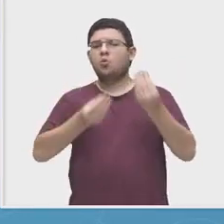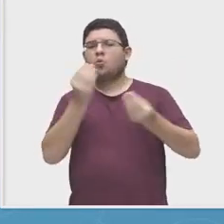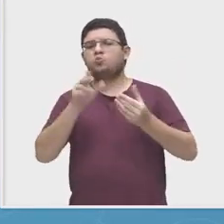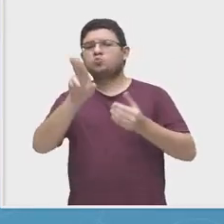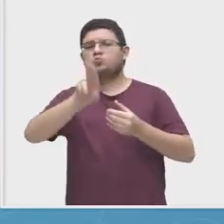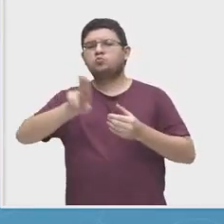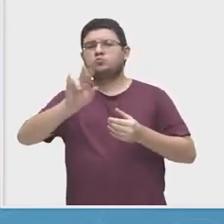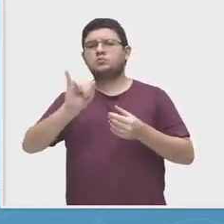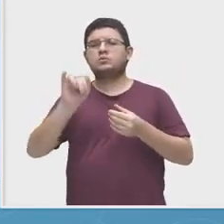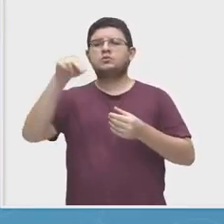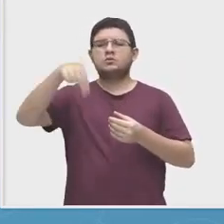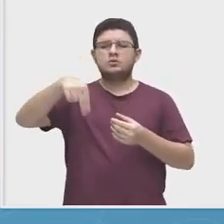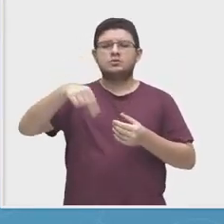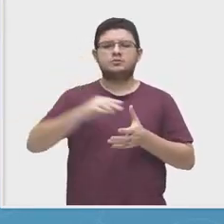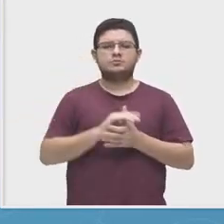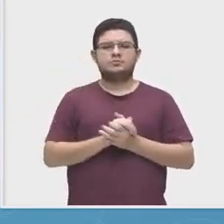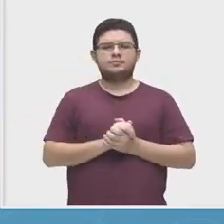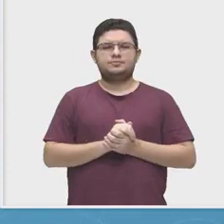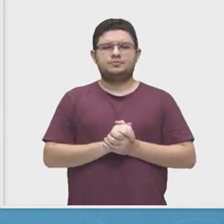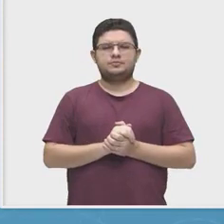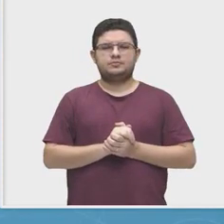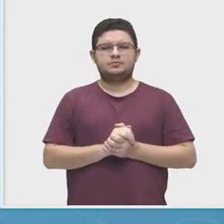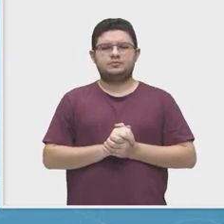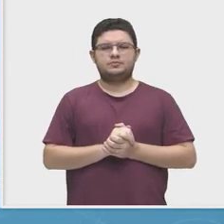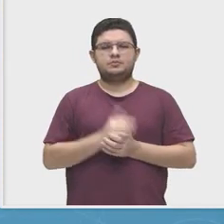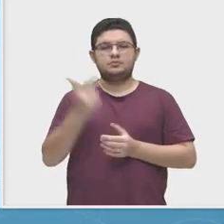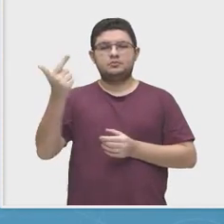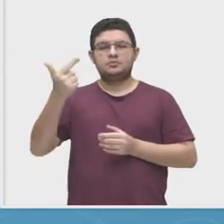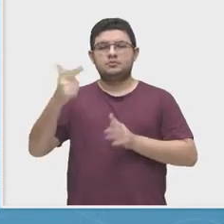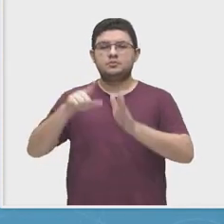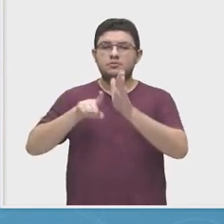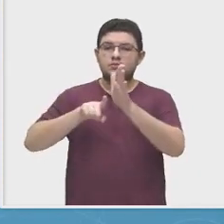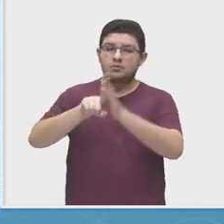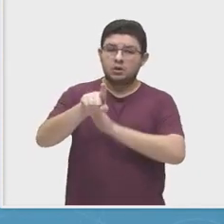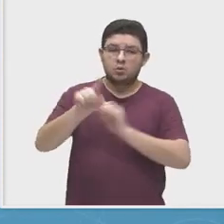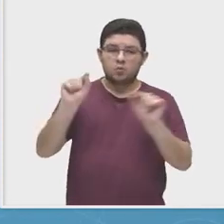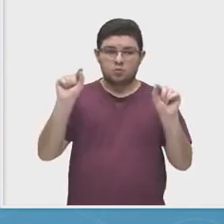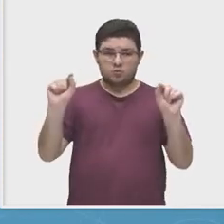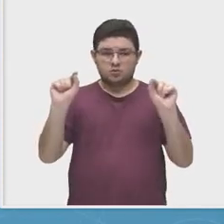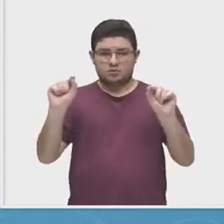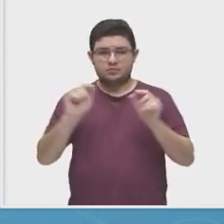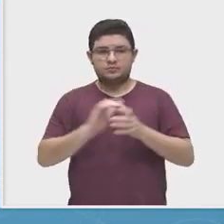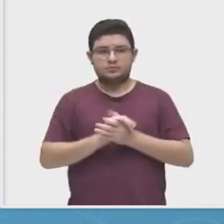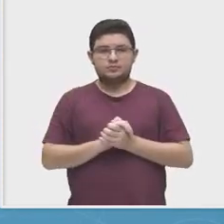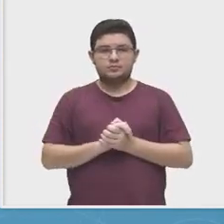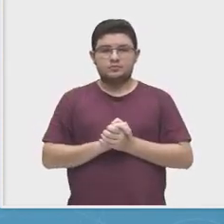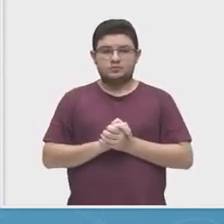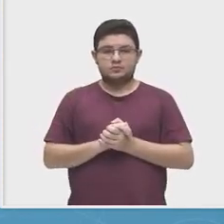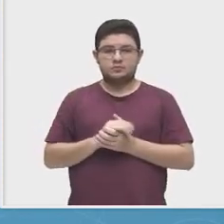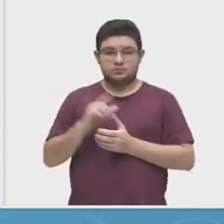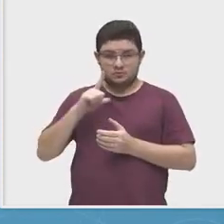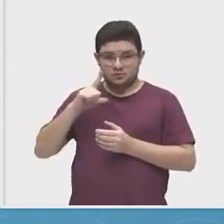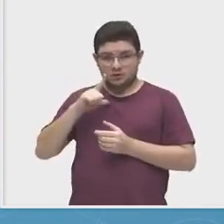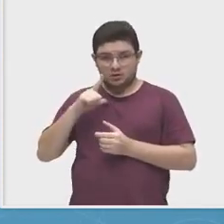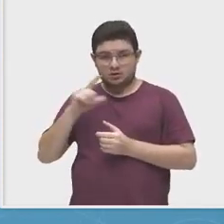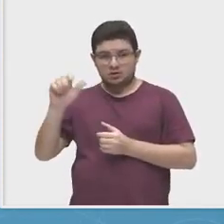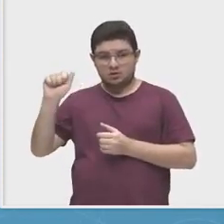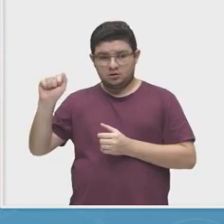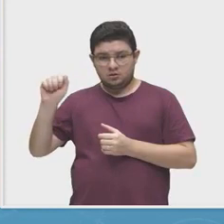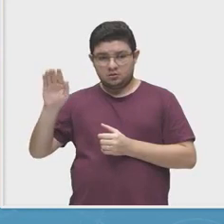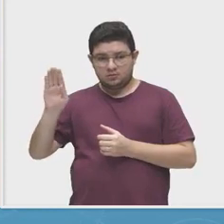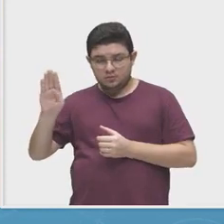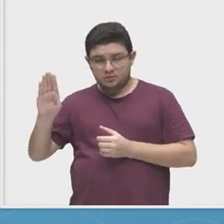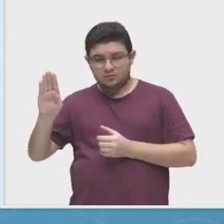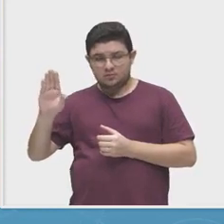utilizamos? Está aí na sequência. Questão 2, então, nós temos complete as sentenças, né, as